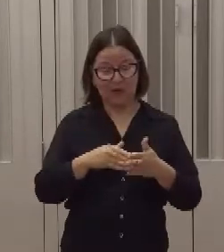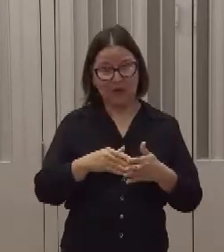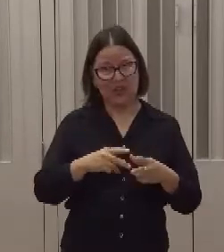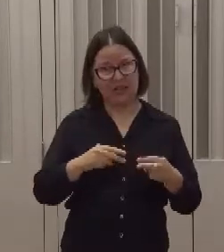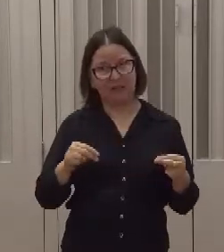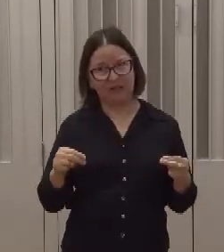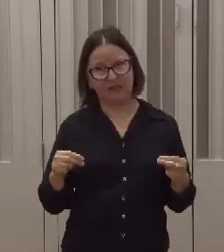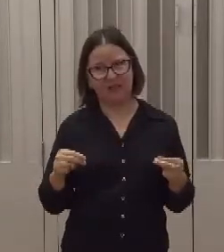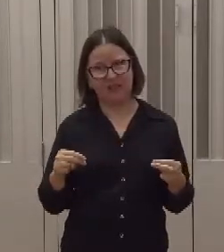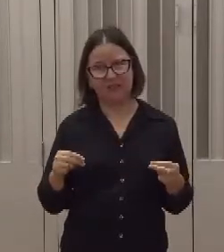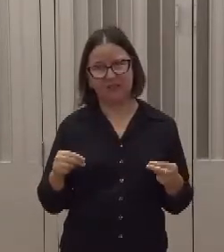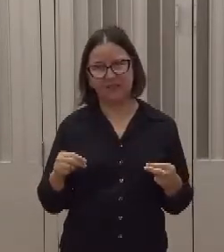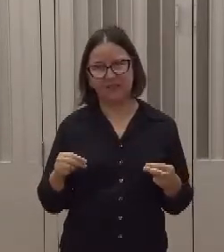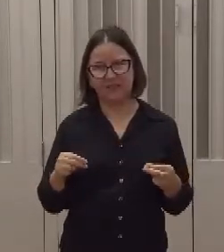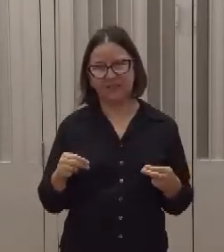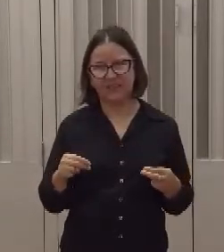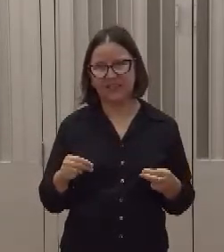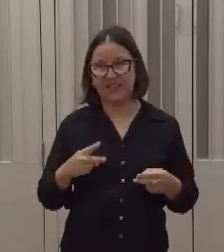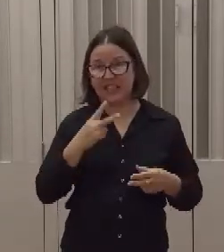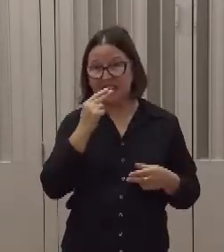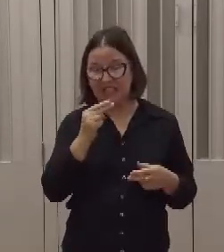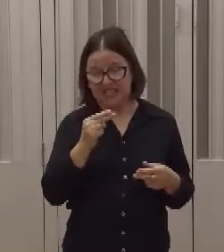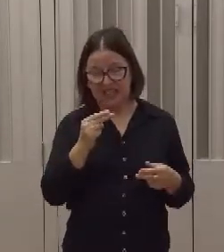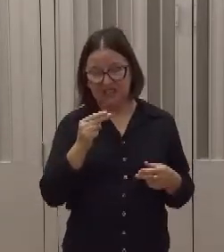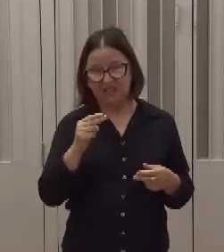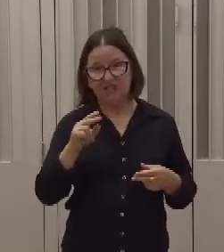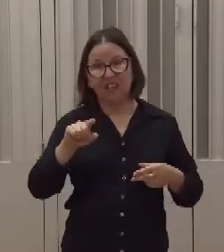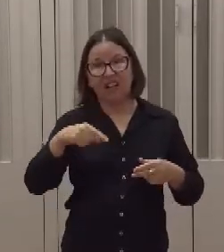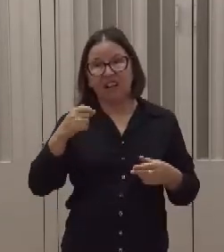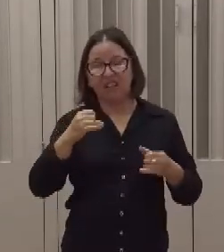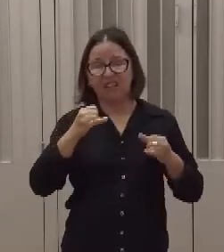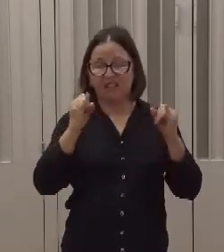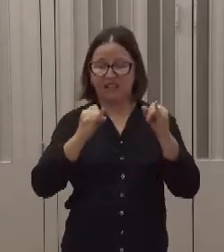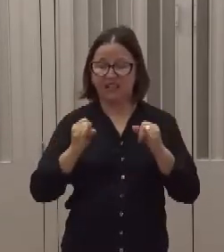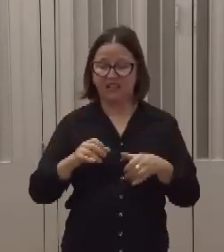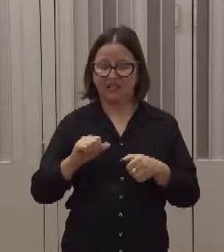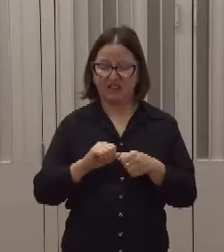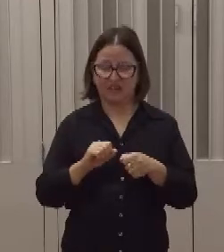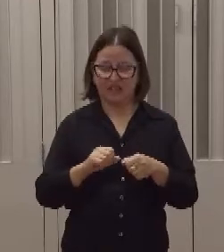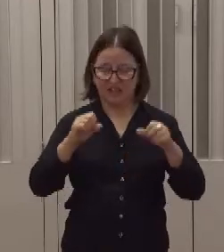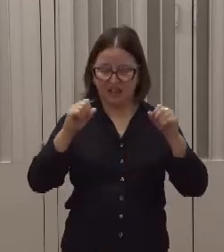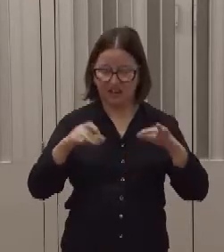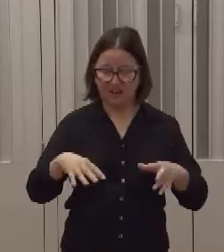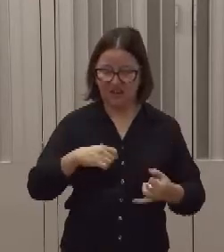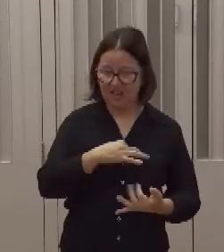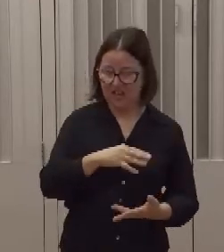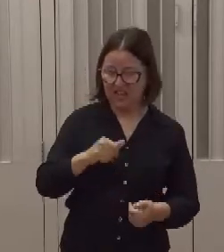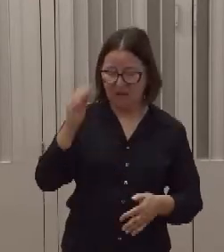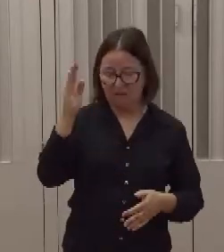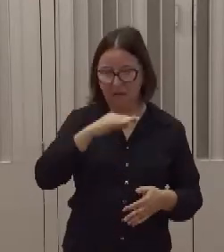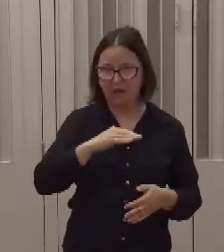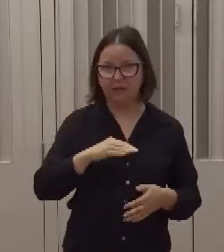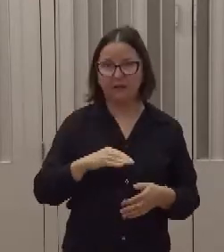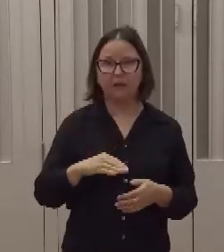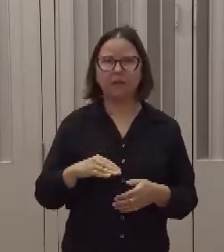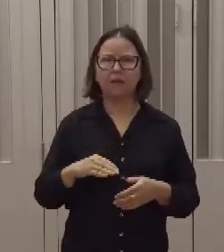entidade inferior não era boa e criou a terra má, e ela é originalmente má. enquanto nós